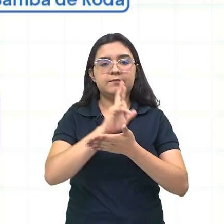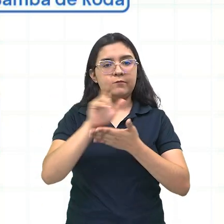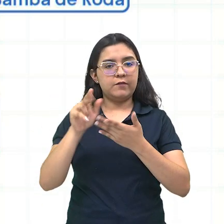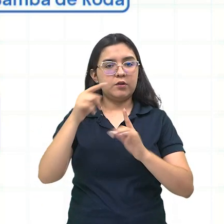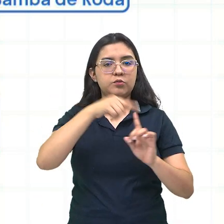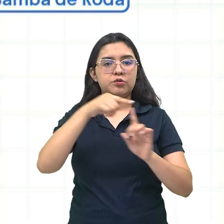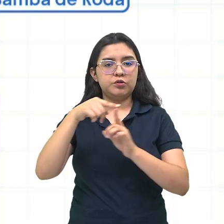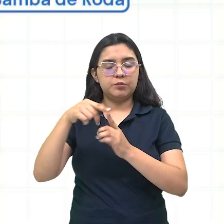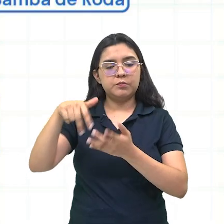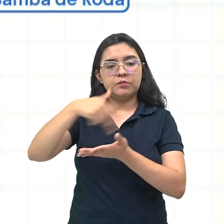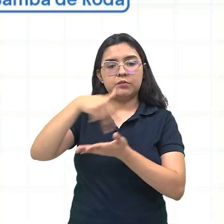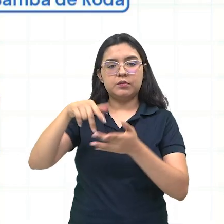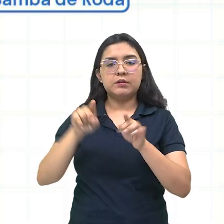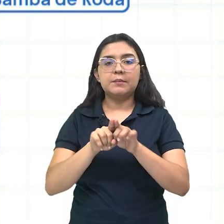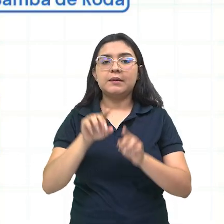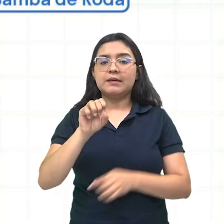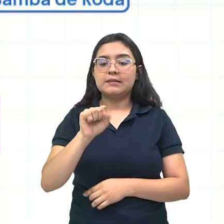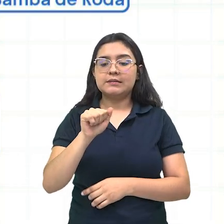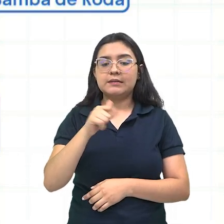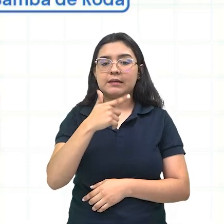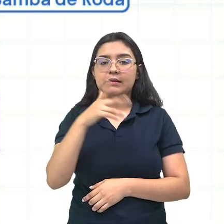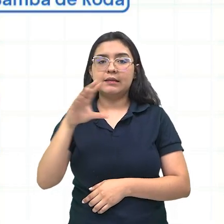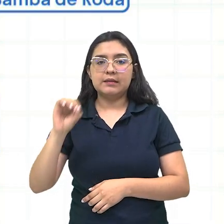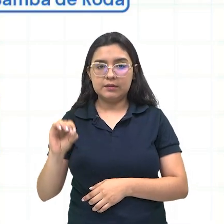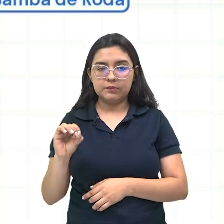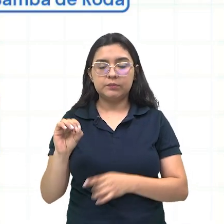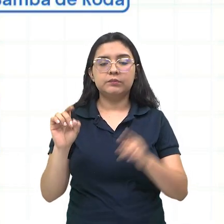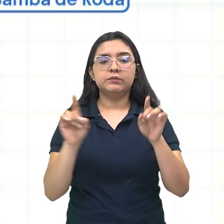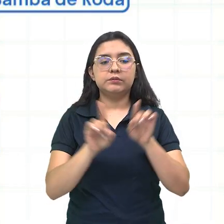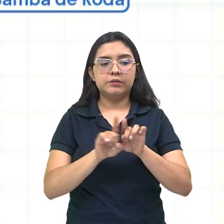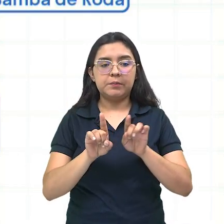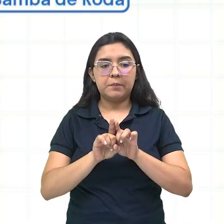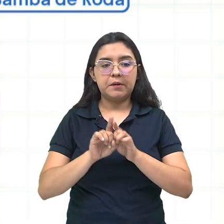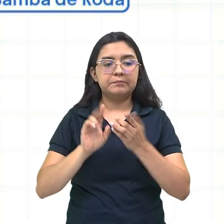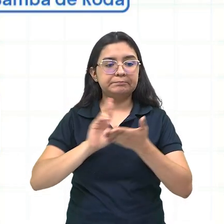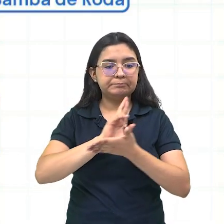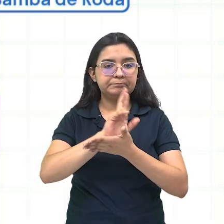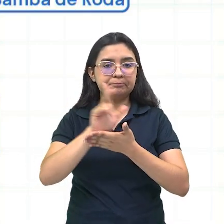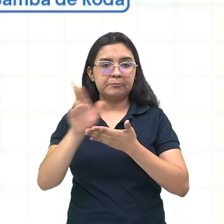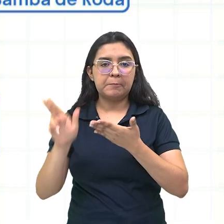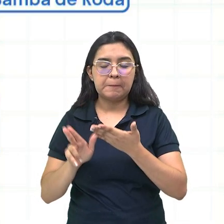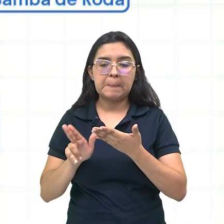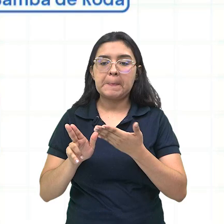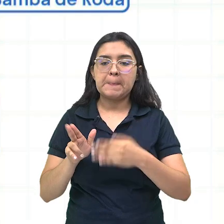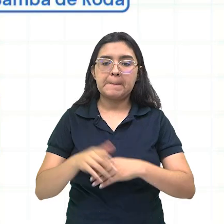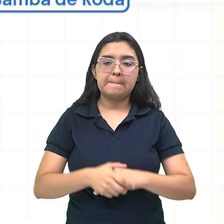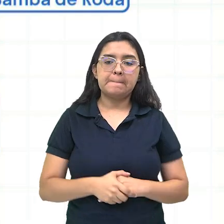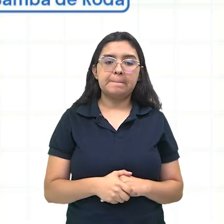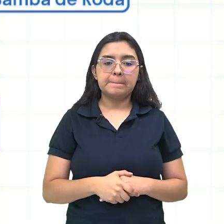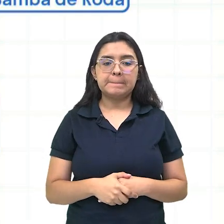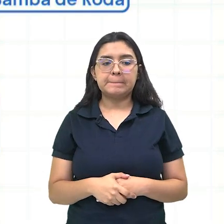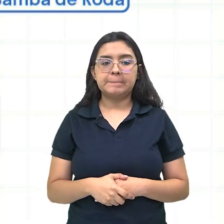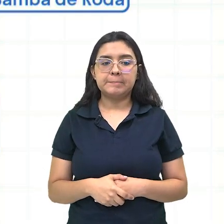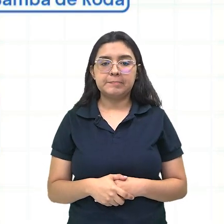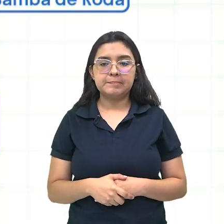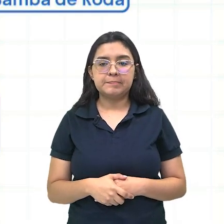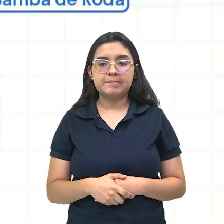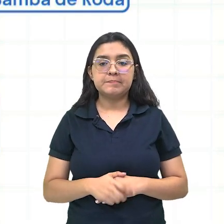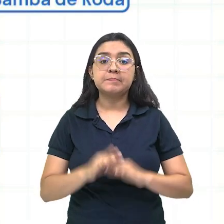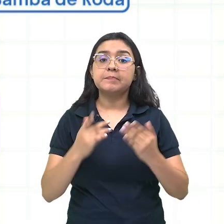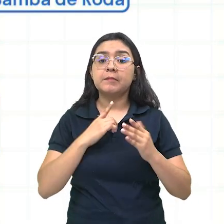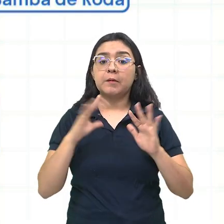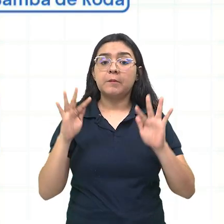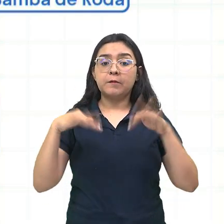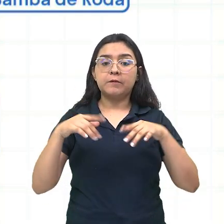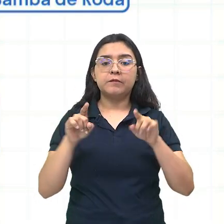merengue. Nas danças de salão, temos aí a valsa, o tango, o foxtrot, o quick-step, o samba de gafieira. Por fim,